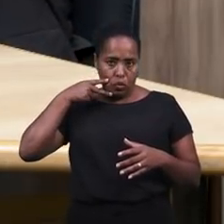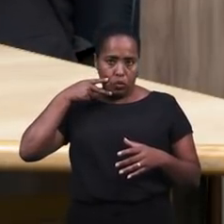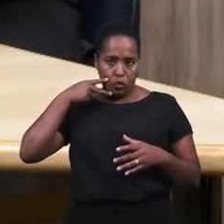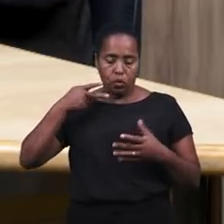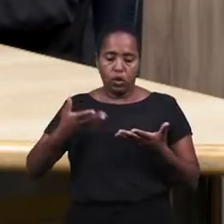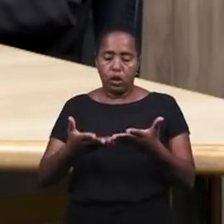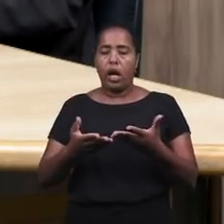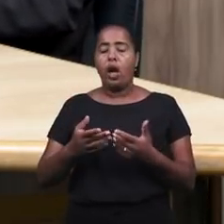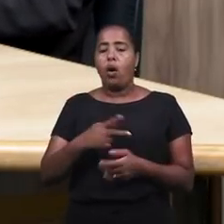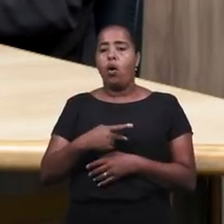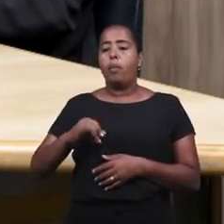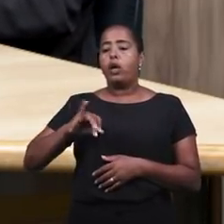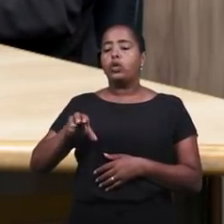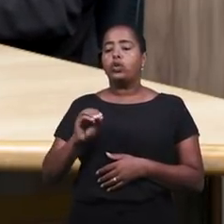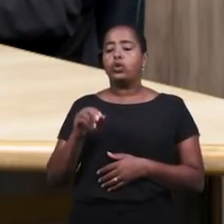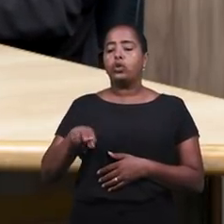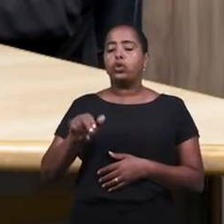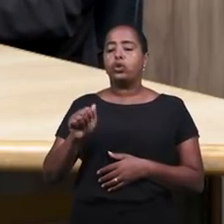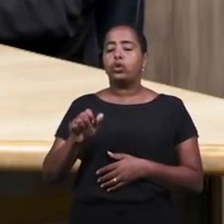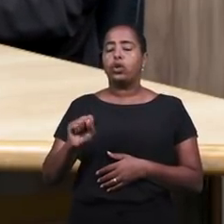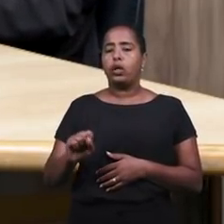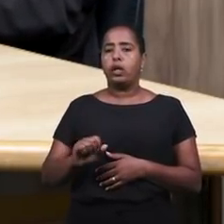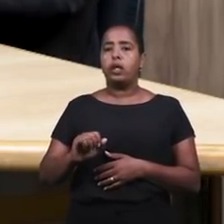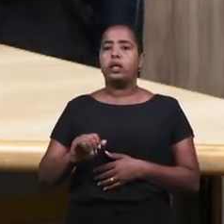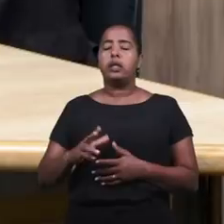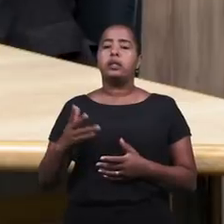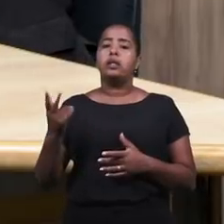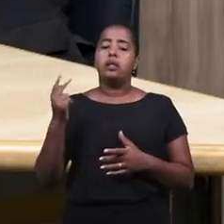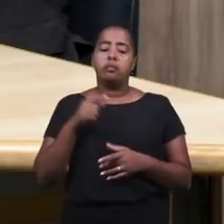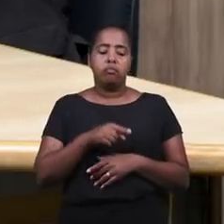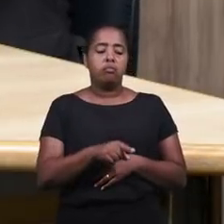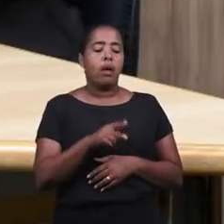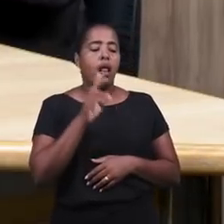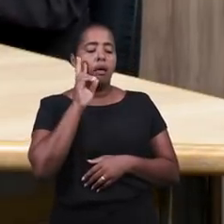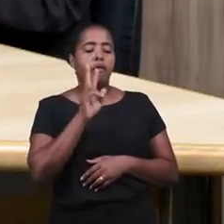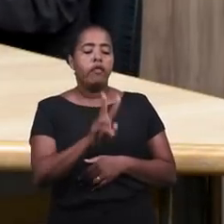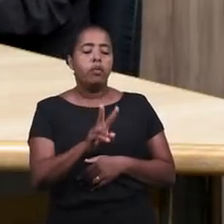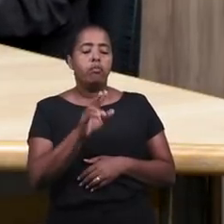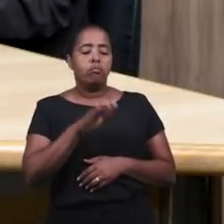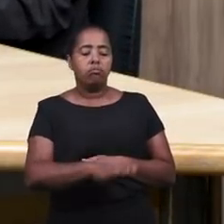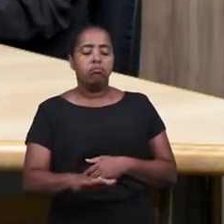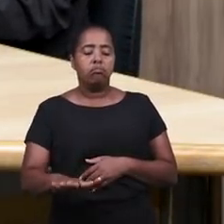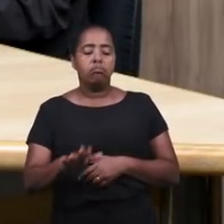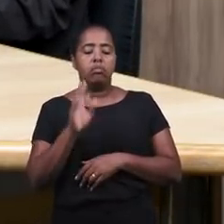criança cega e Jonas interpretou na interpretação, ele vou operar um sinal nessa criança.